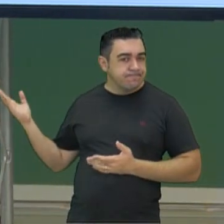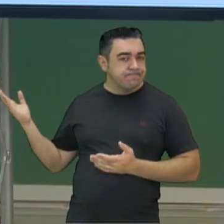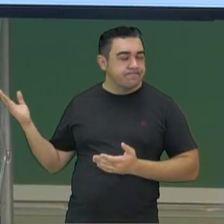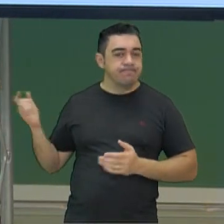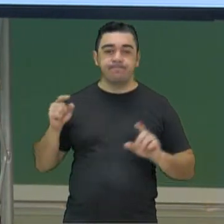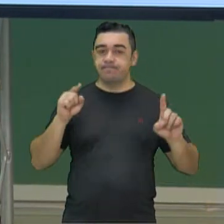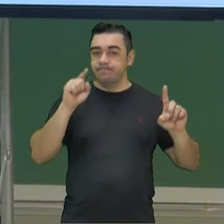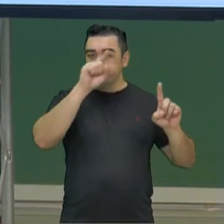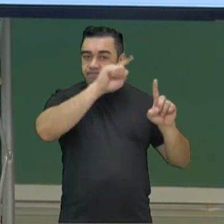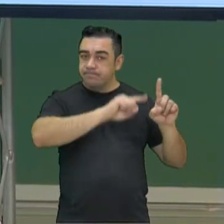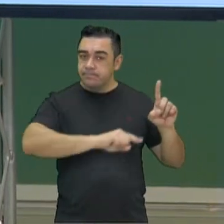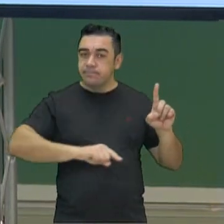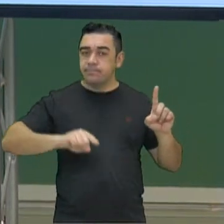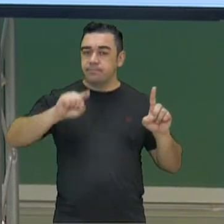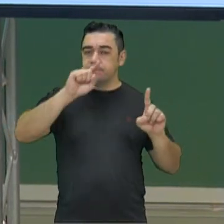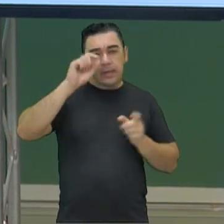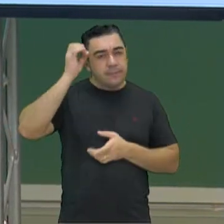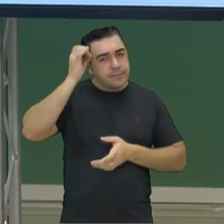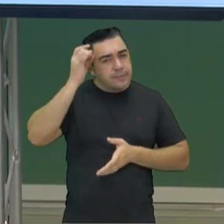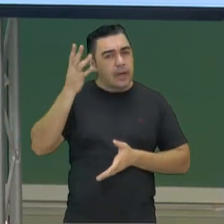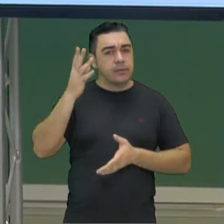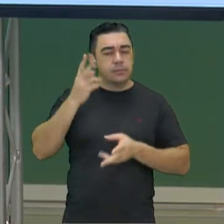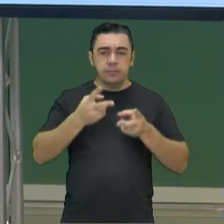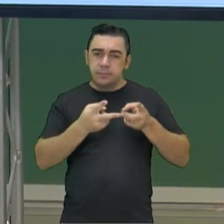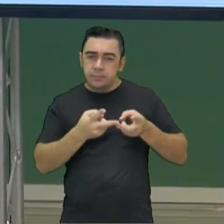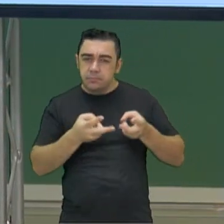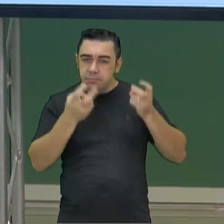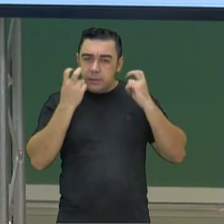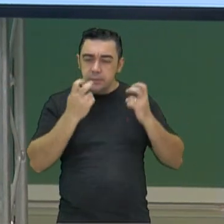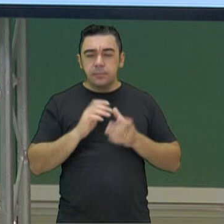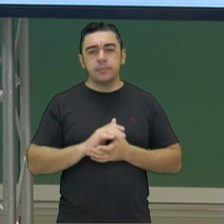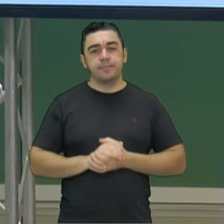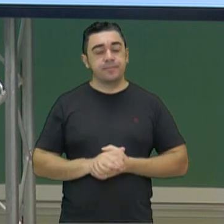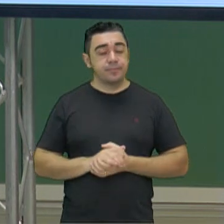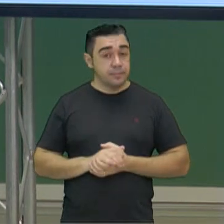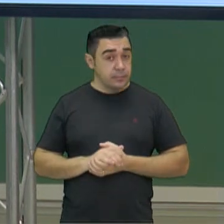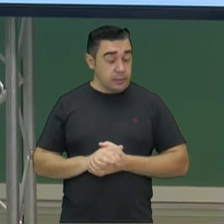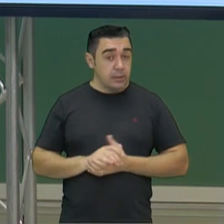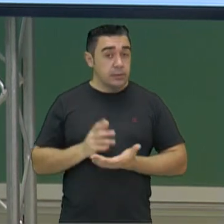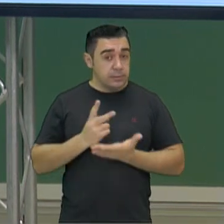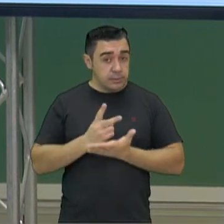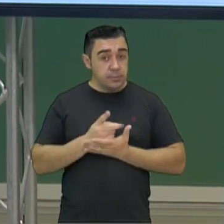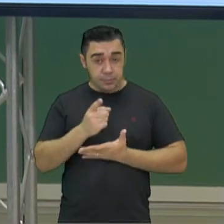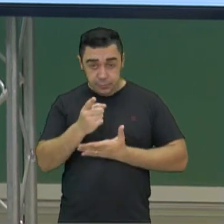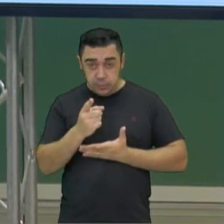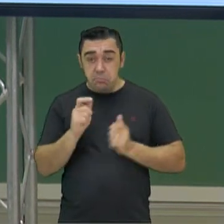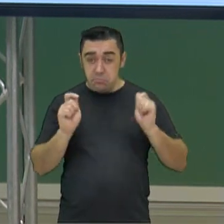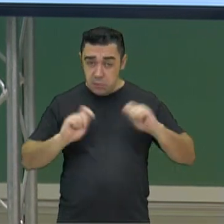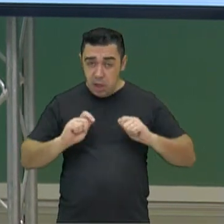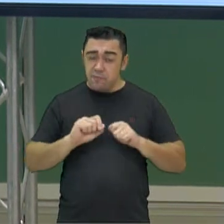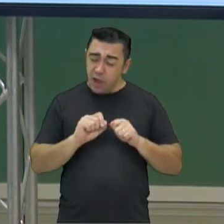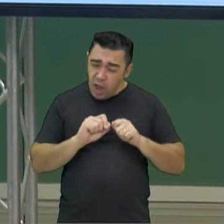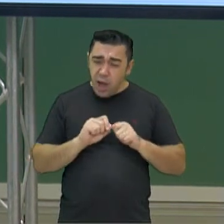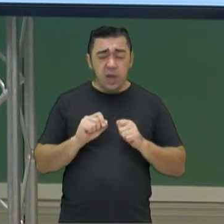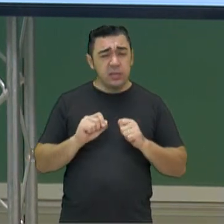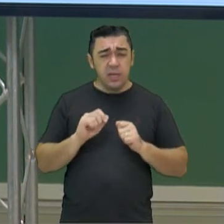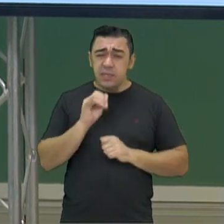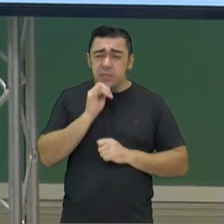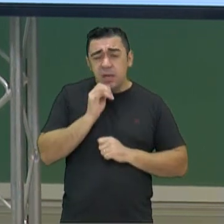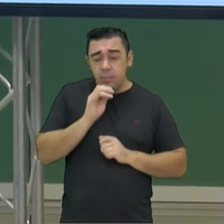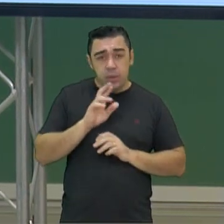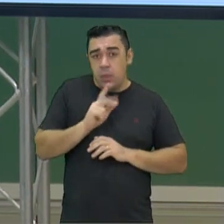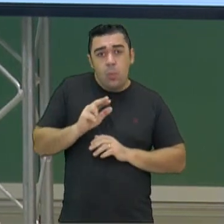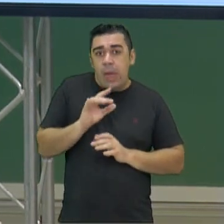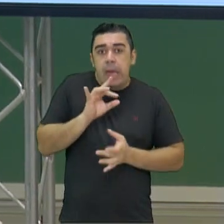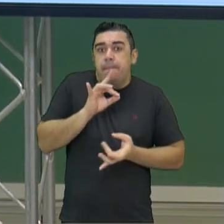imagem dessa elipse, que fica mais fácil da gente visualizar. Então, sempre se você quiser poder fazer também um esboço, o esboço o que é? Não é um